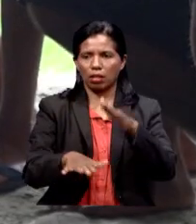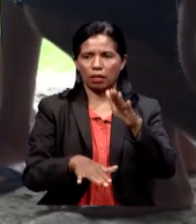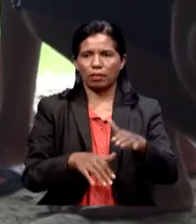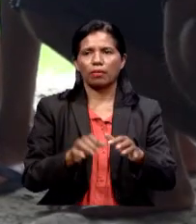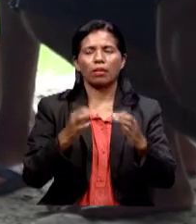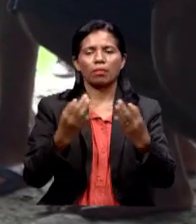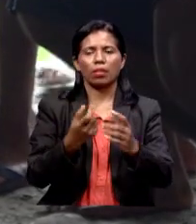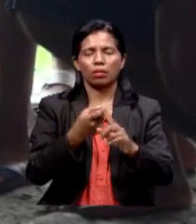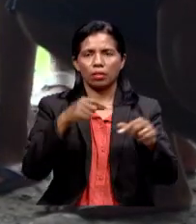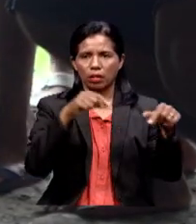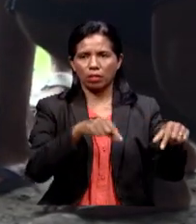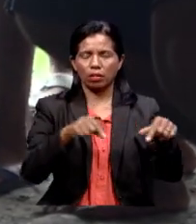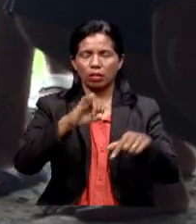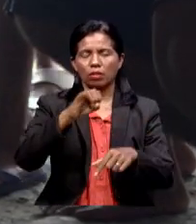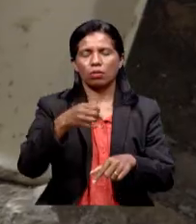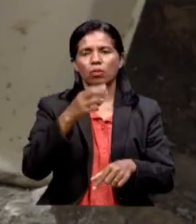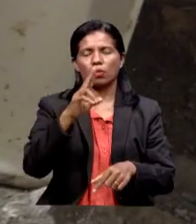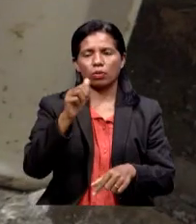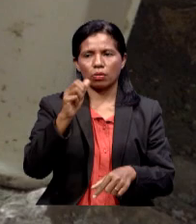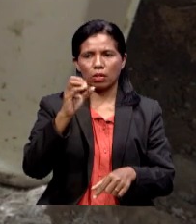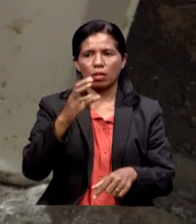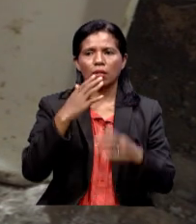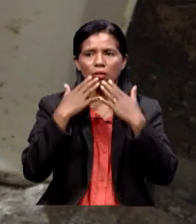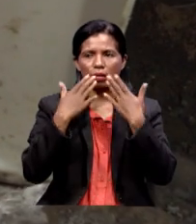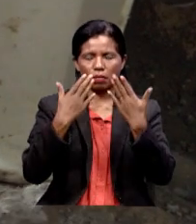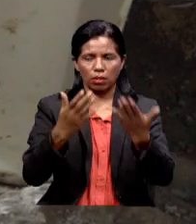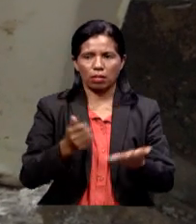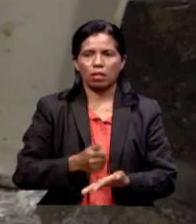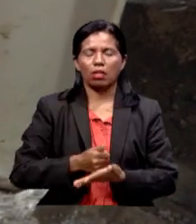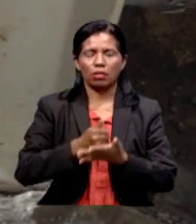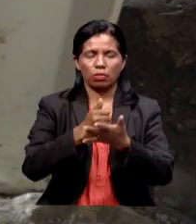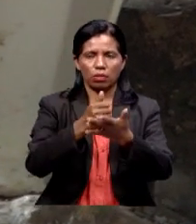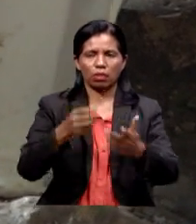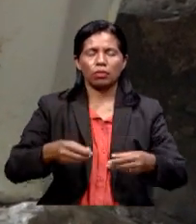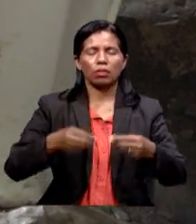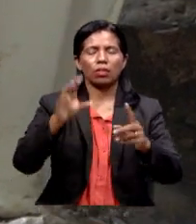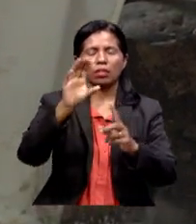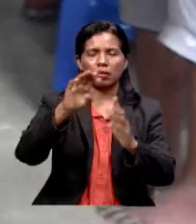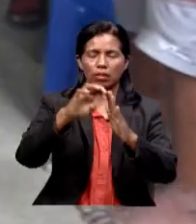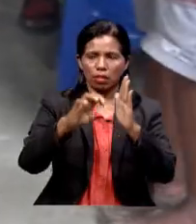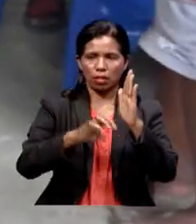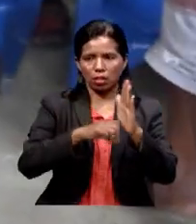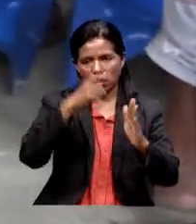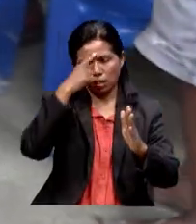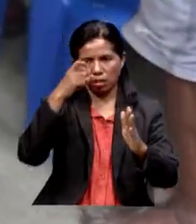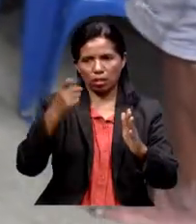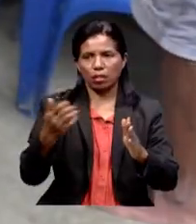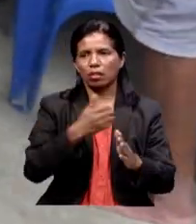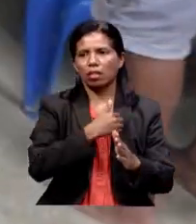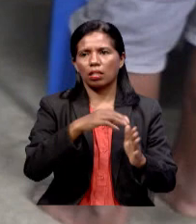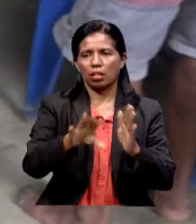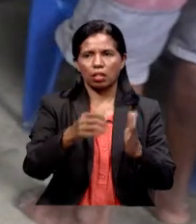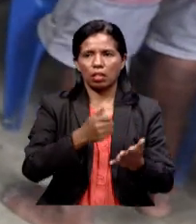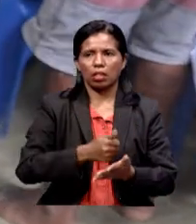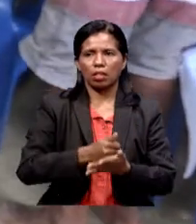Husi Deficiência João Ximenes Amaral agradece o apoio nebe oferece Husi Sefe Estado, também durante ne se dá o que tan apoio